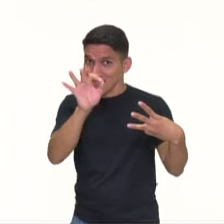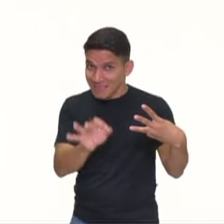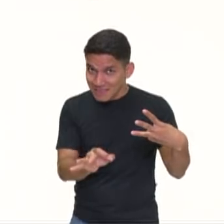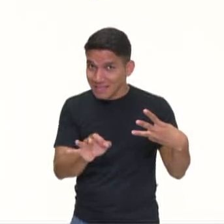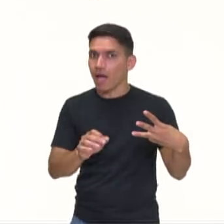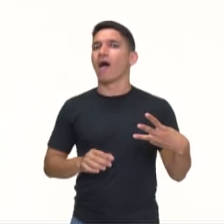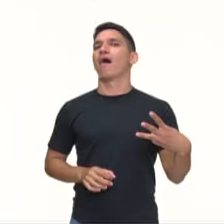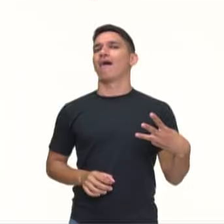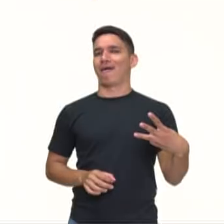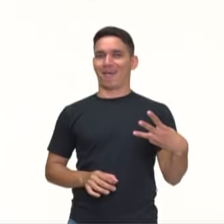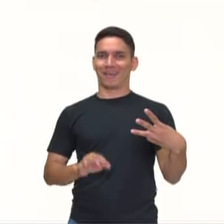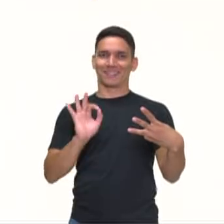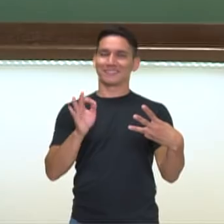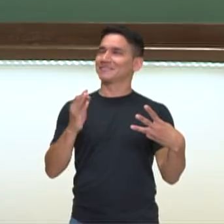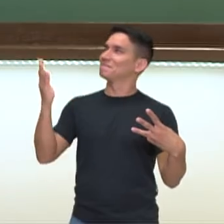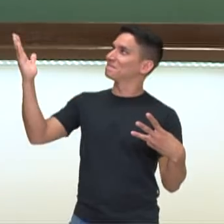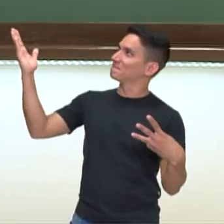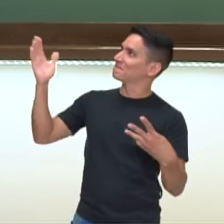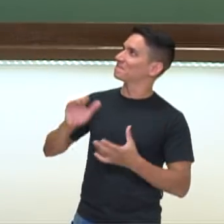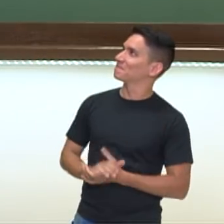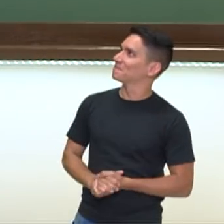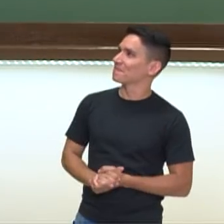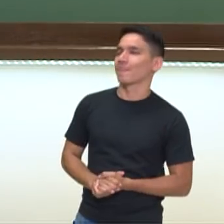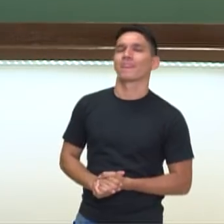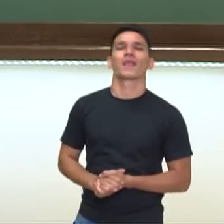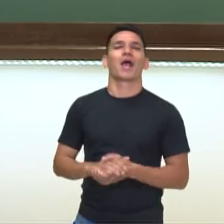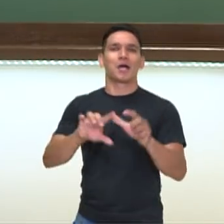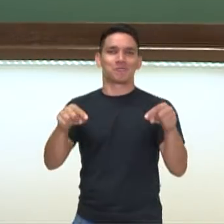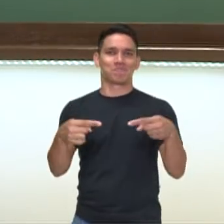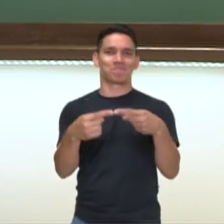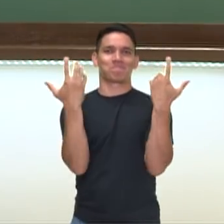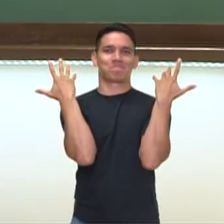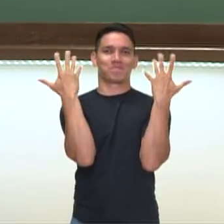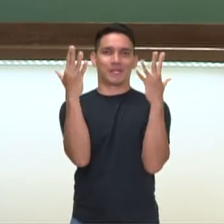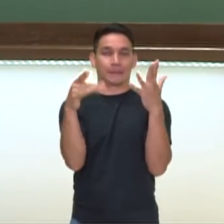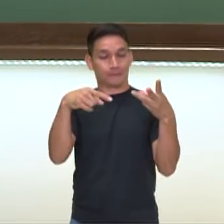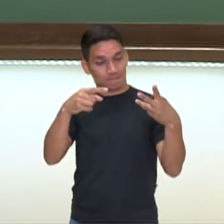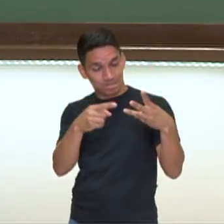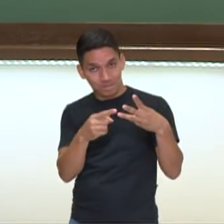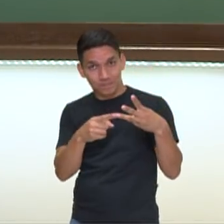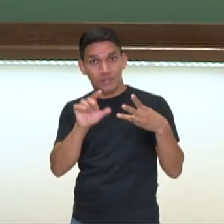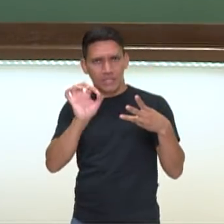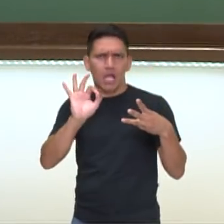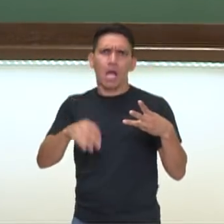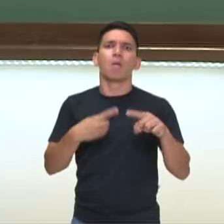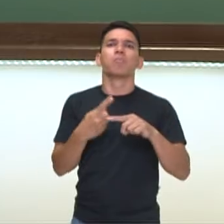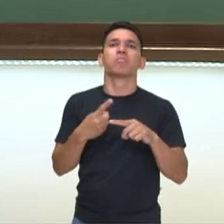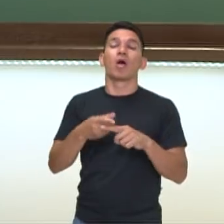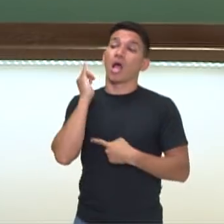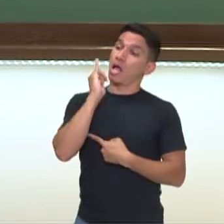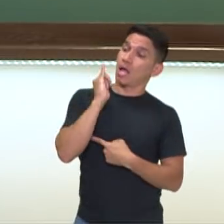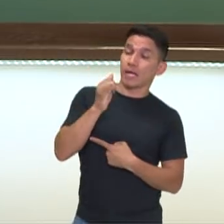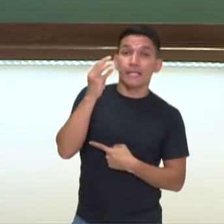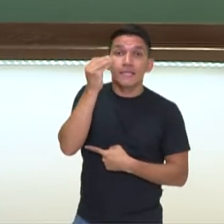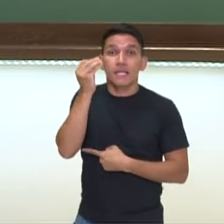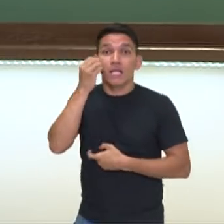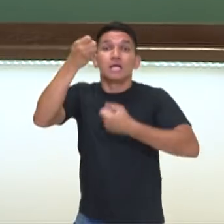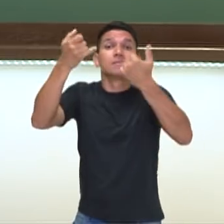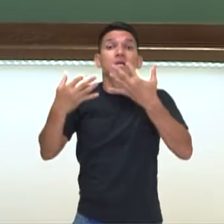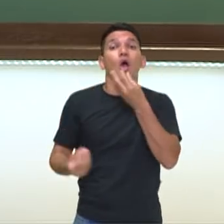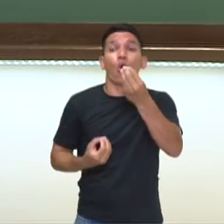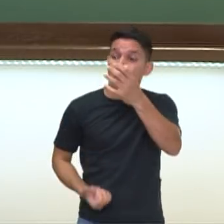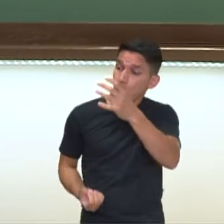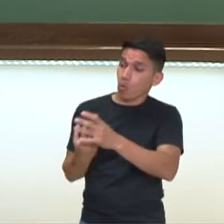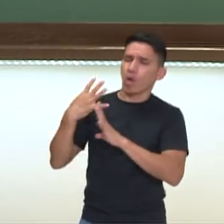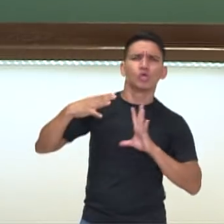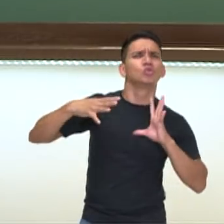a resposta correta é a letra C, é uma narrativa que procura explicar a origem de todas as coisas numa linguagem poética e também